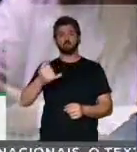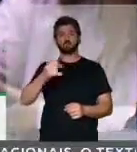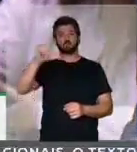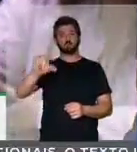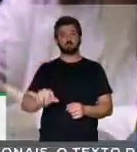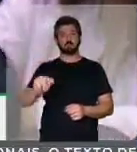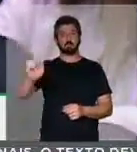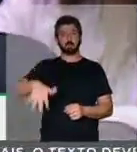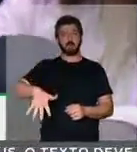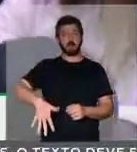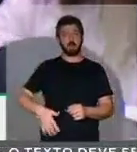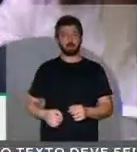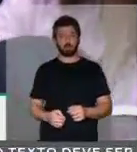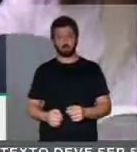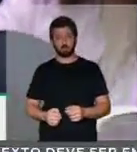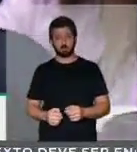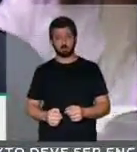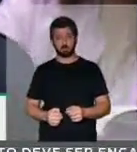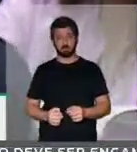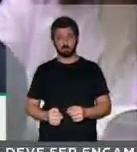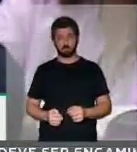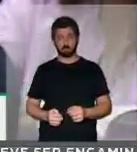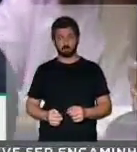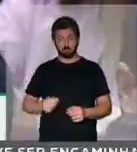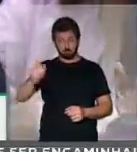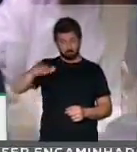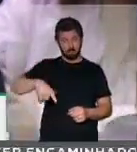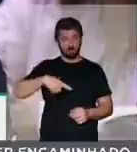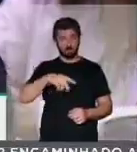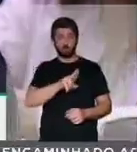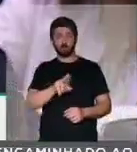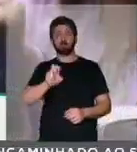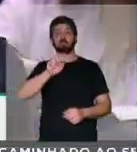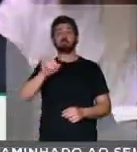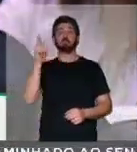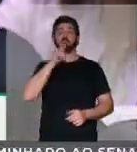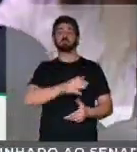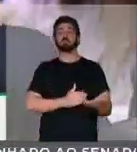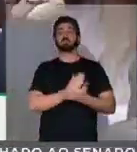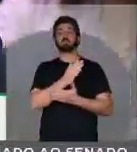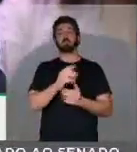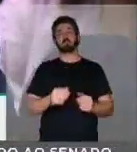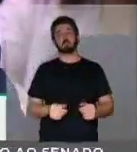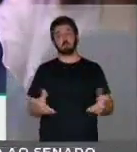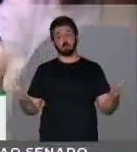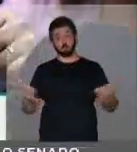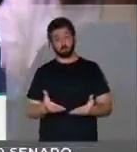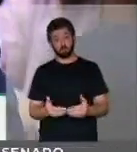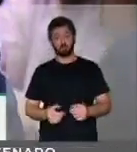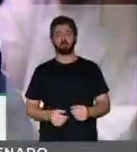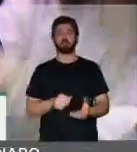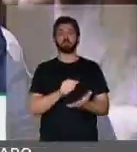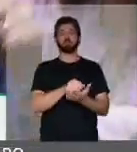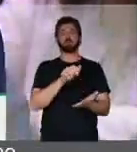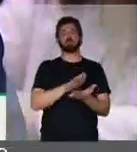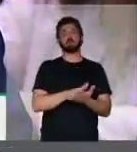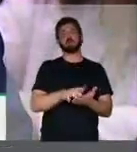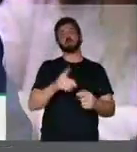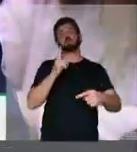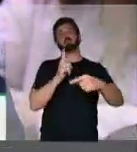mais baratos. E só terá esses juros mais baratos se a gente aprovar aqui, hoje, o